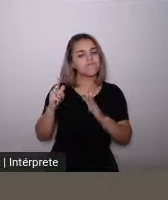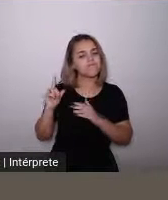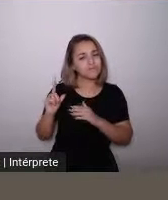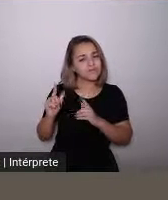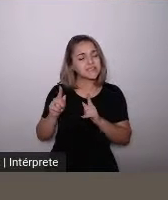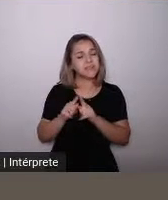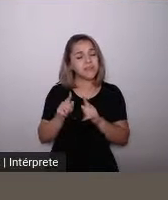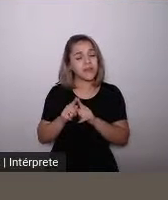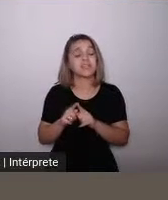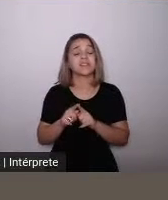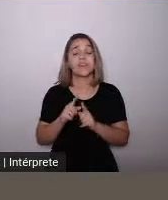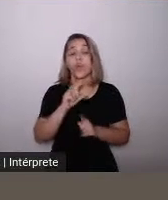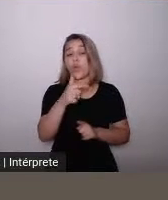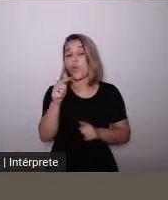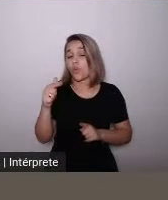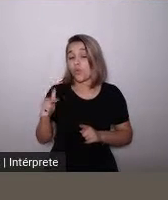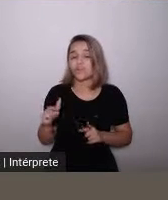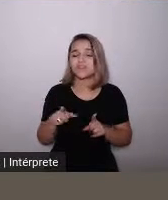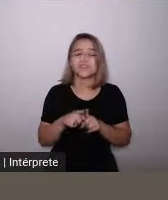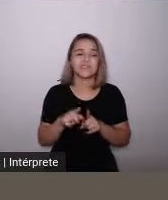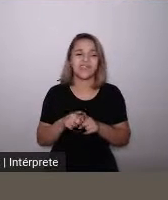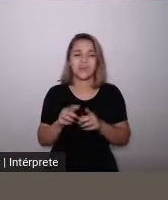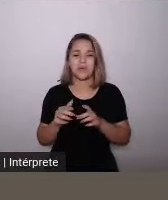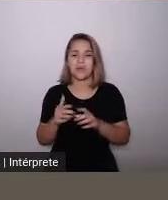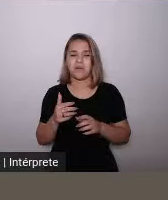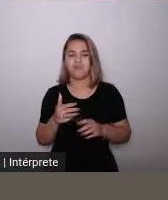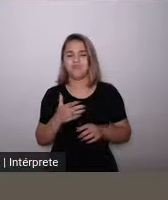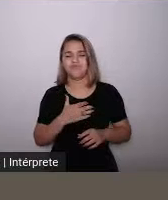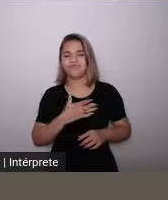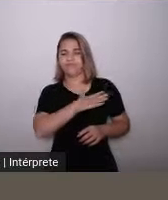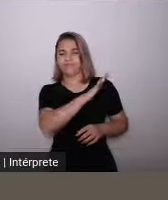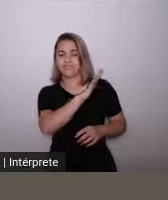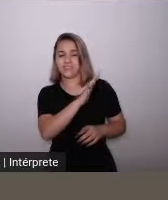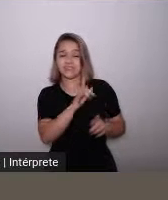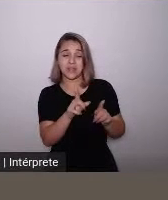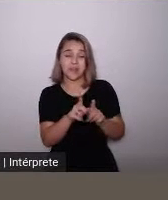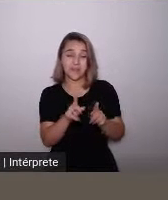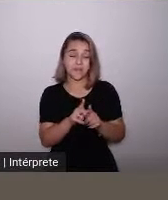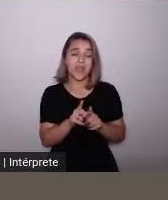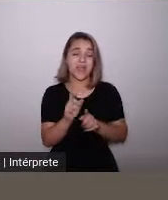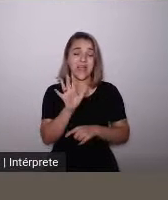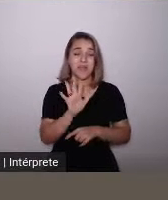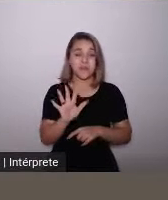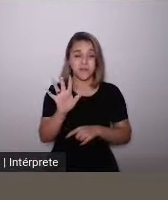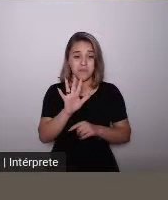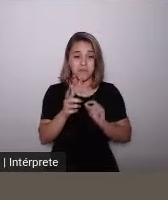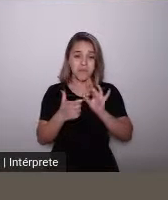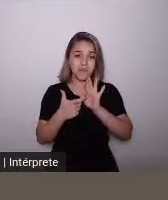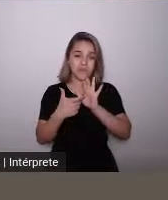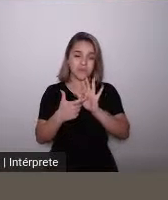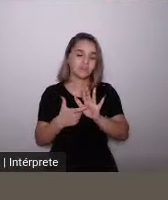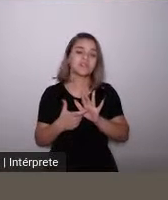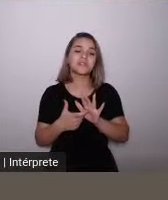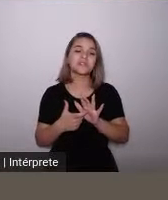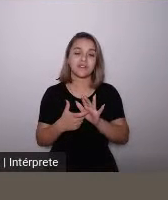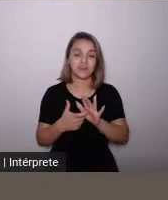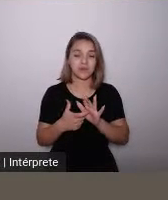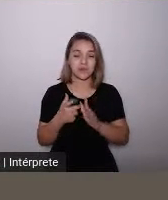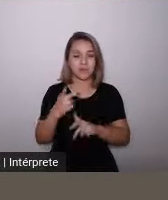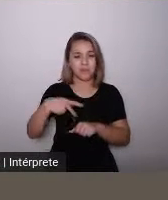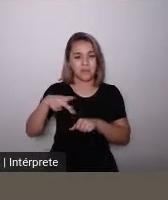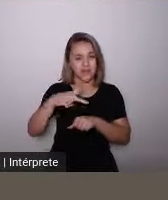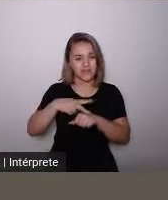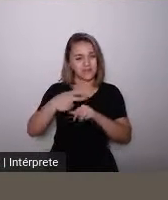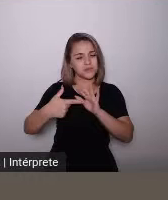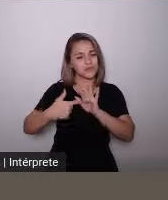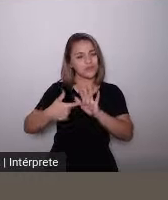rejeição e um desconforto com a imagem do país apresentada por esses filmes. Há um